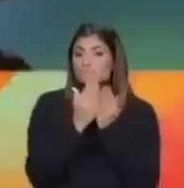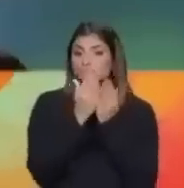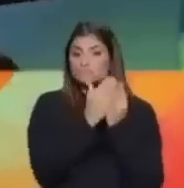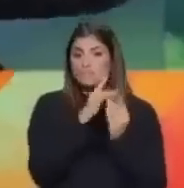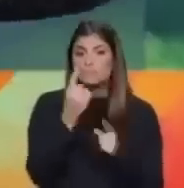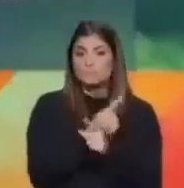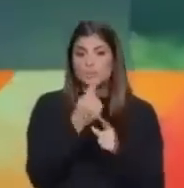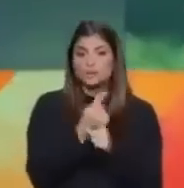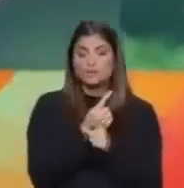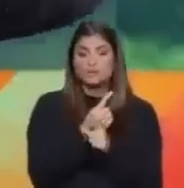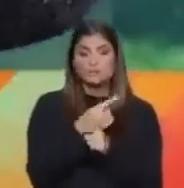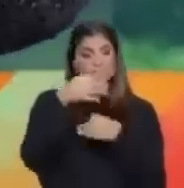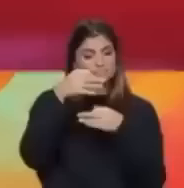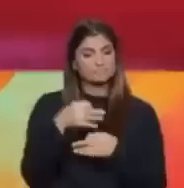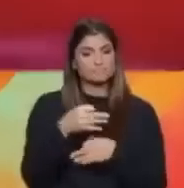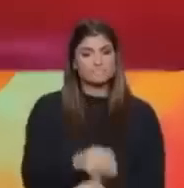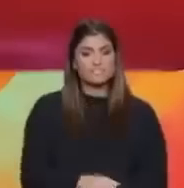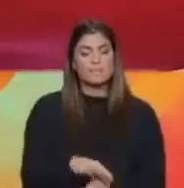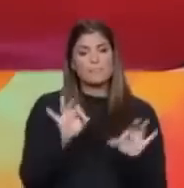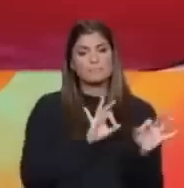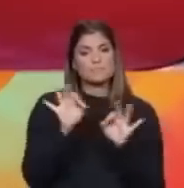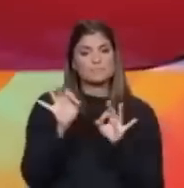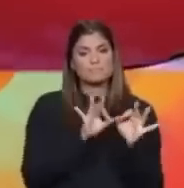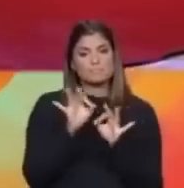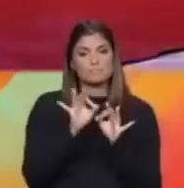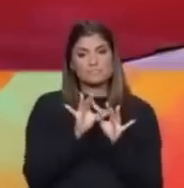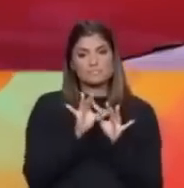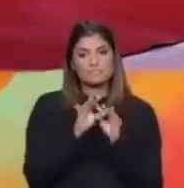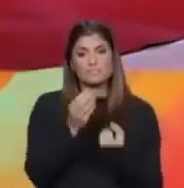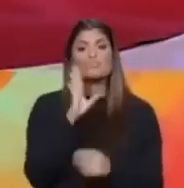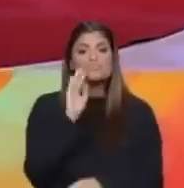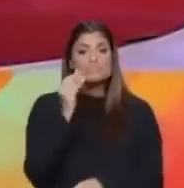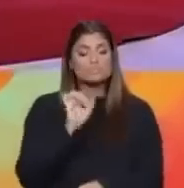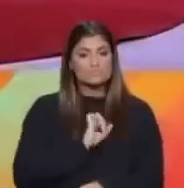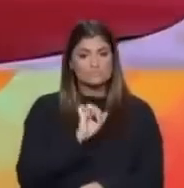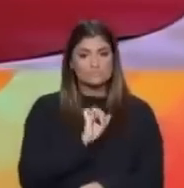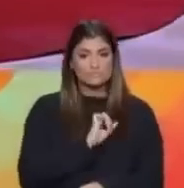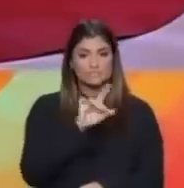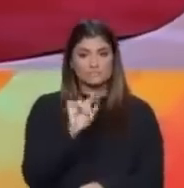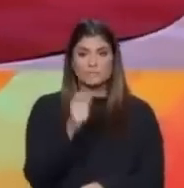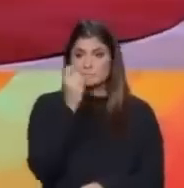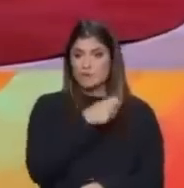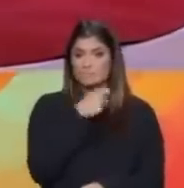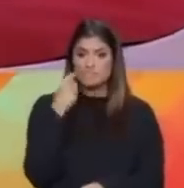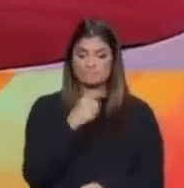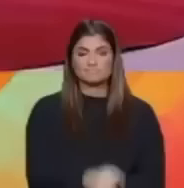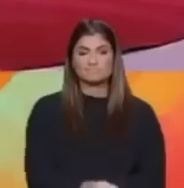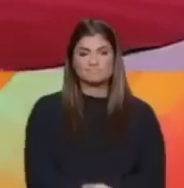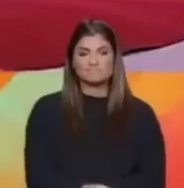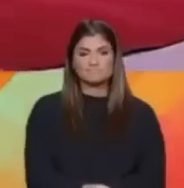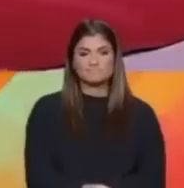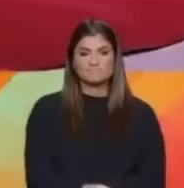é uma coisa solene. Preparava os meus catecúmenos para a comunhão